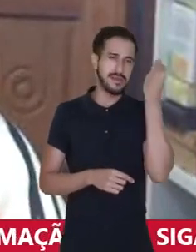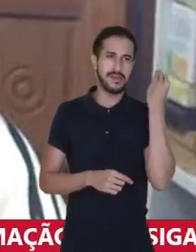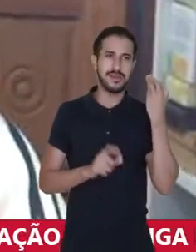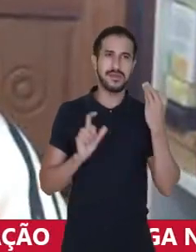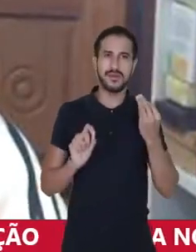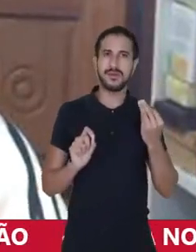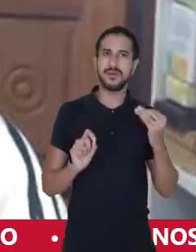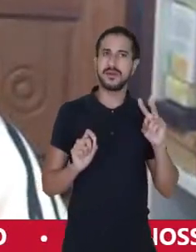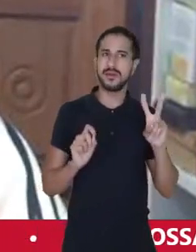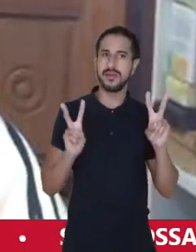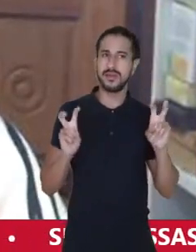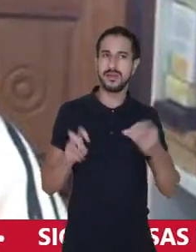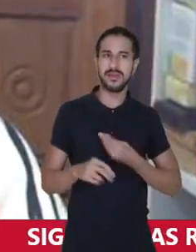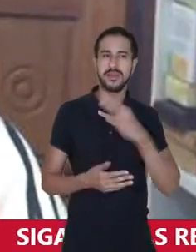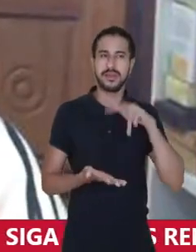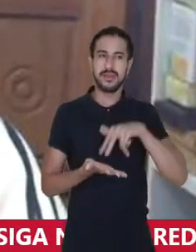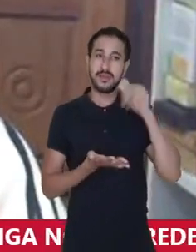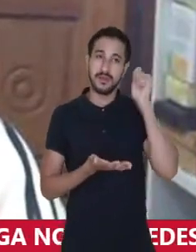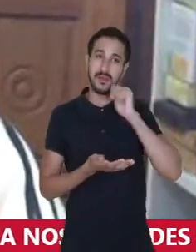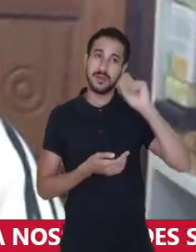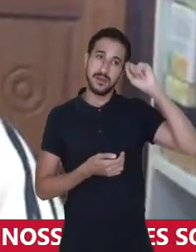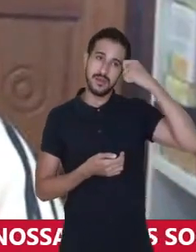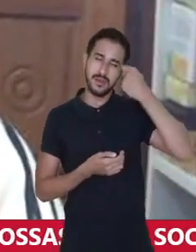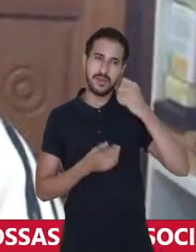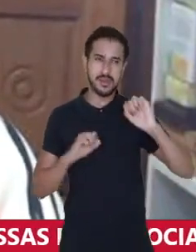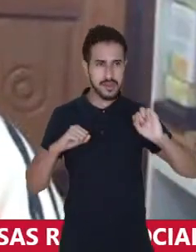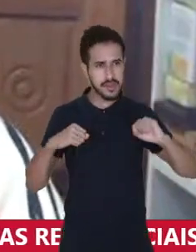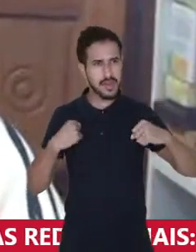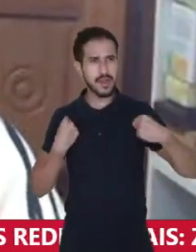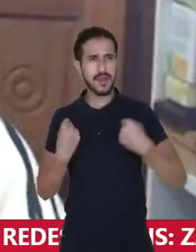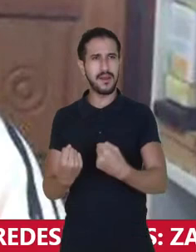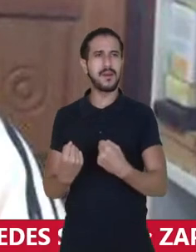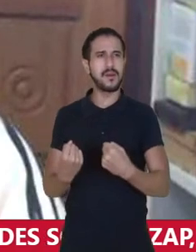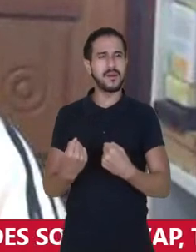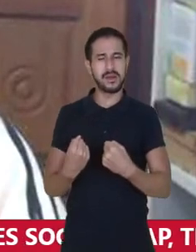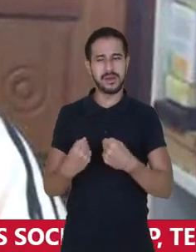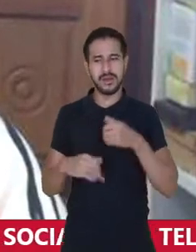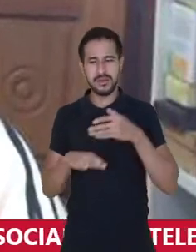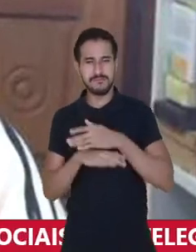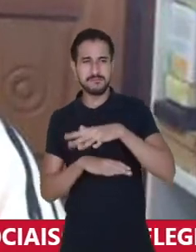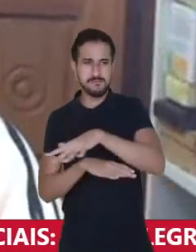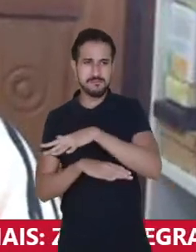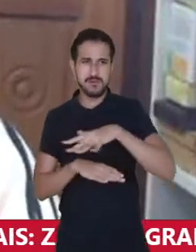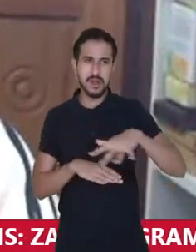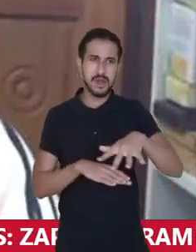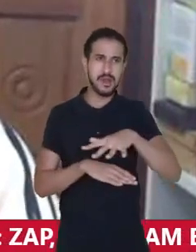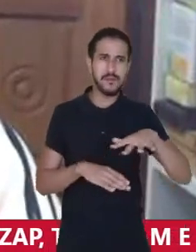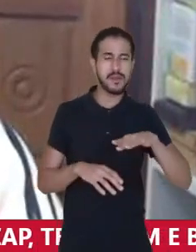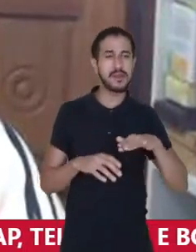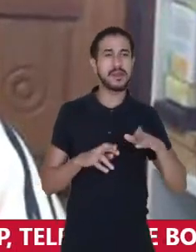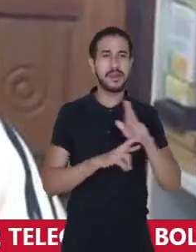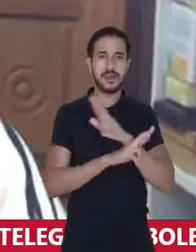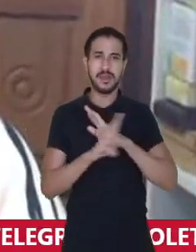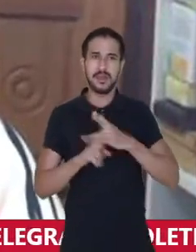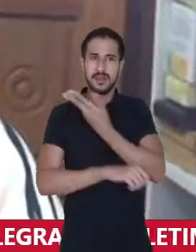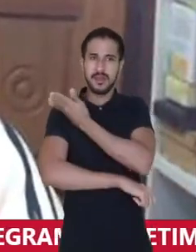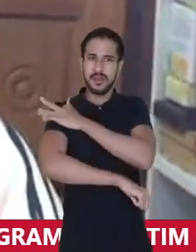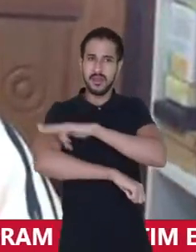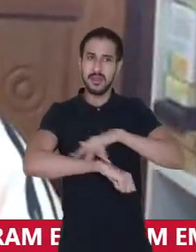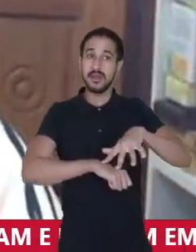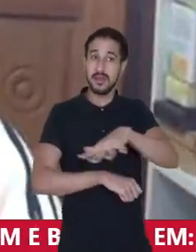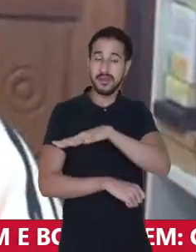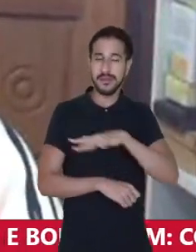falar sobre a presença das mulheres negras e a sua defesa pelo território e toda uma relação com o racismo ambiental.